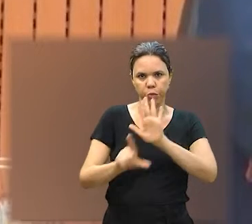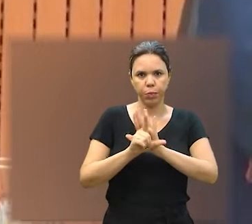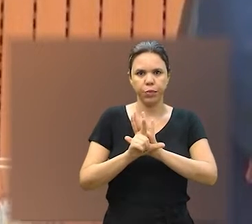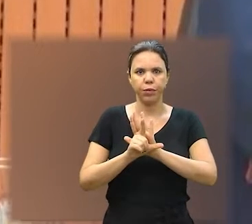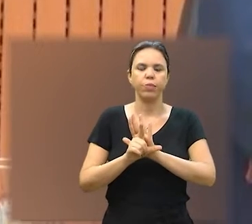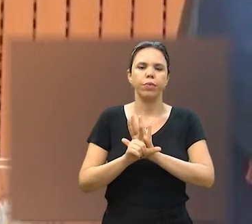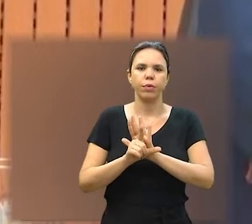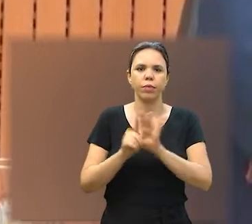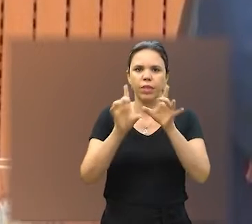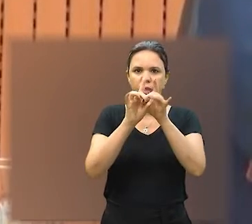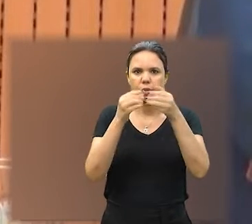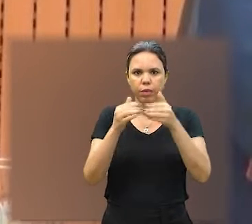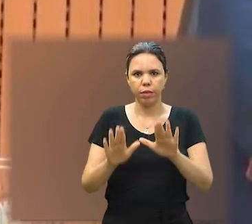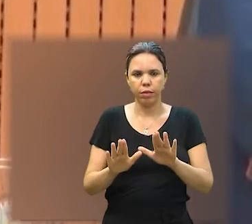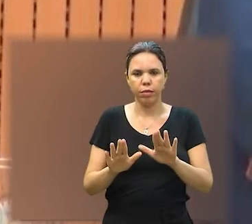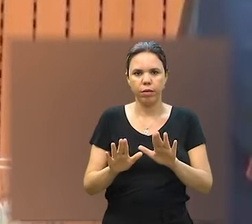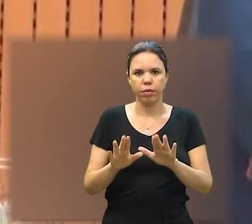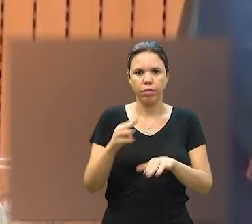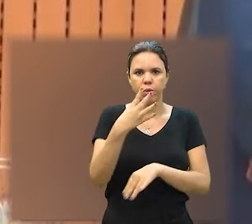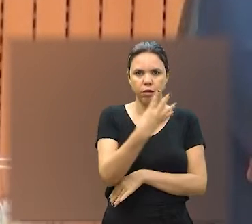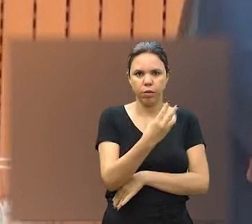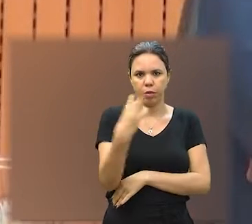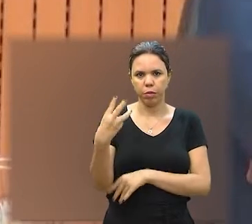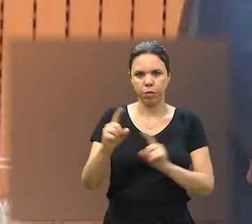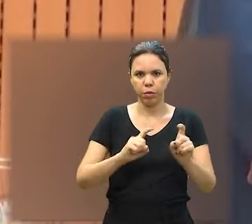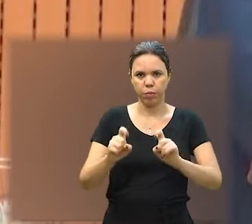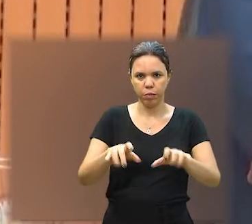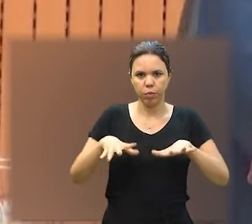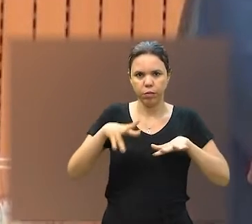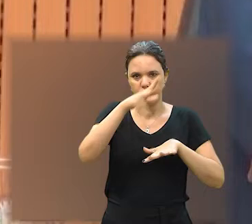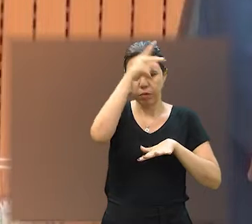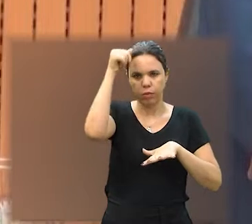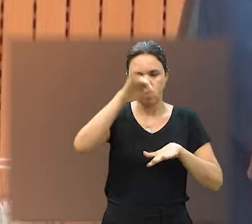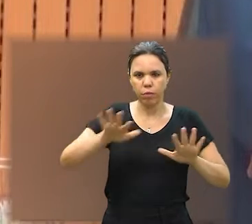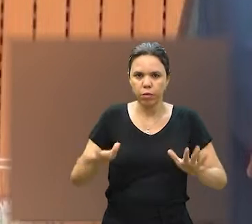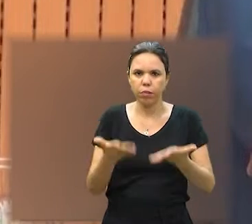para debater o projeto de lei complementar, o PLC número